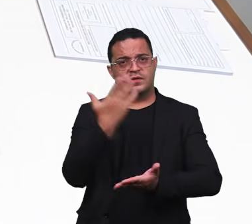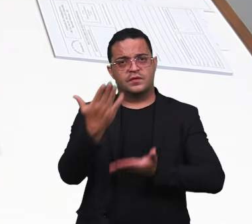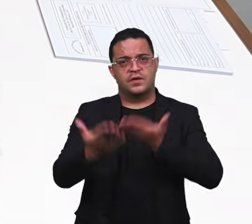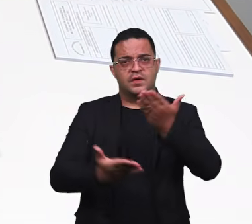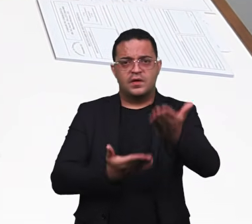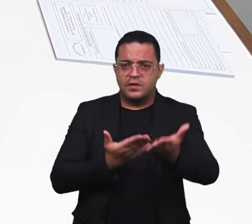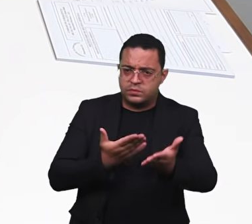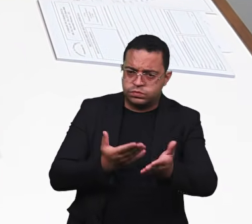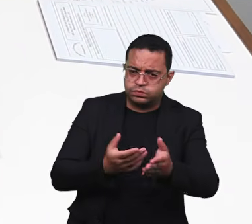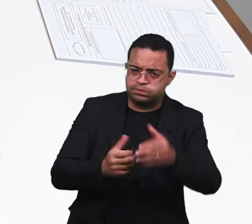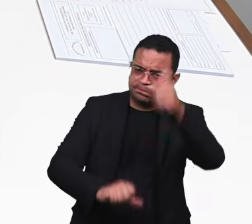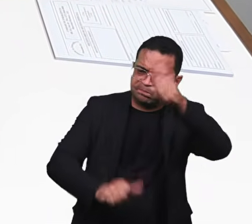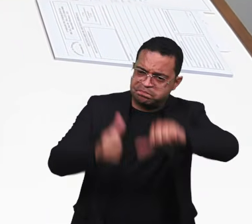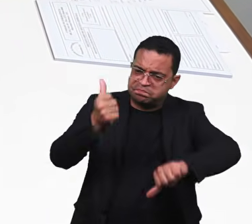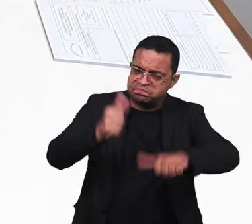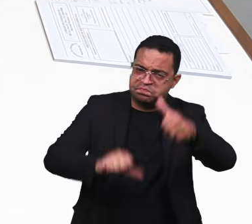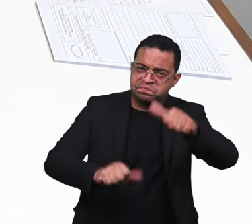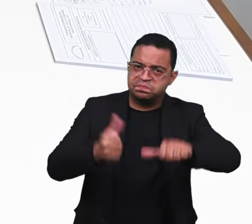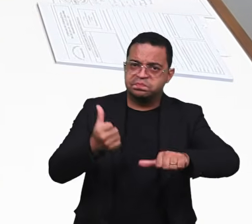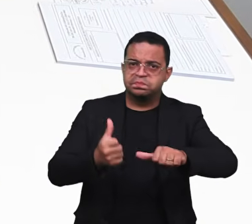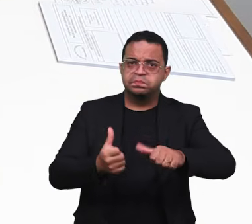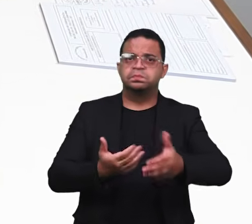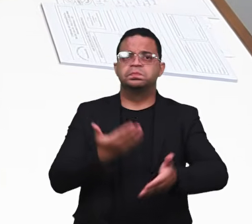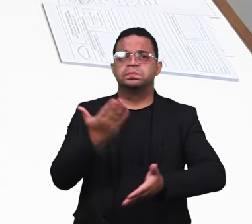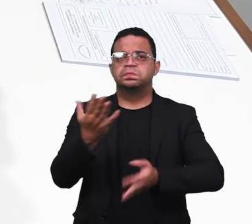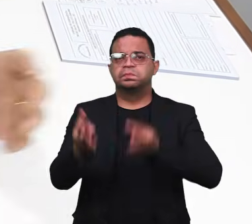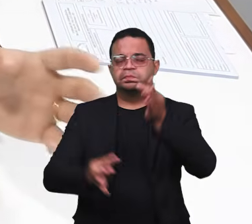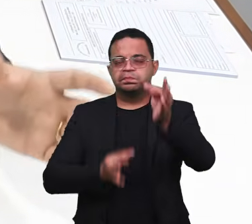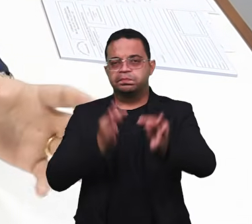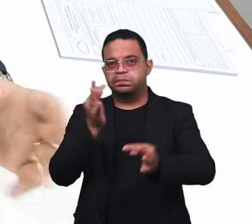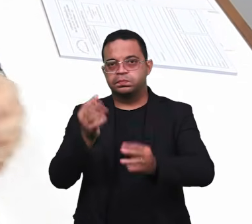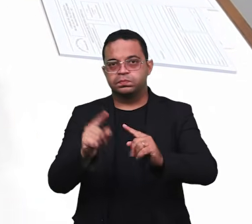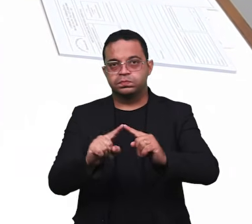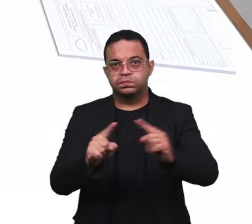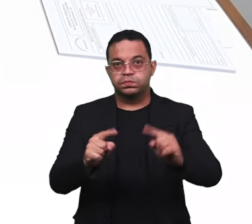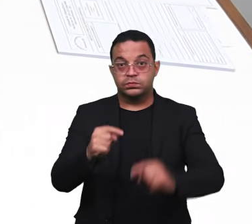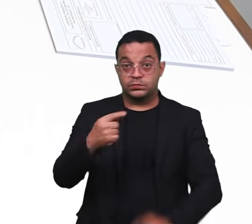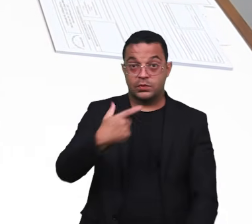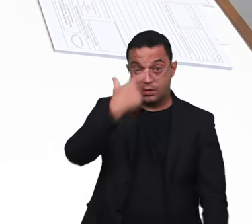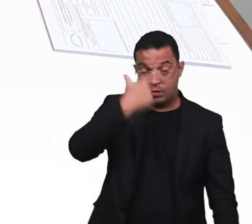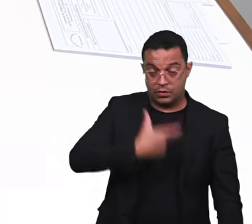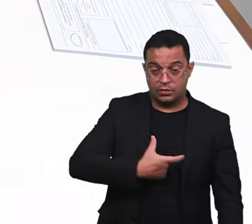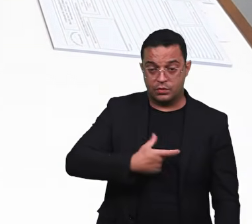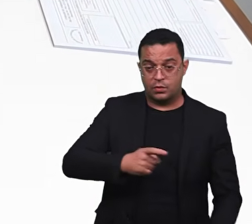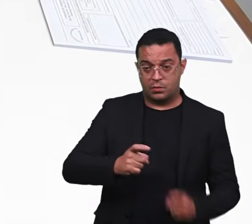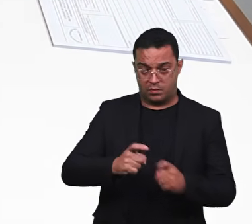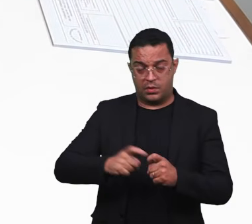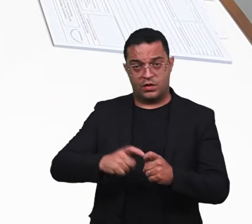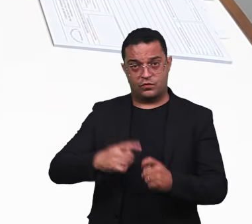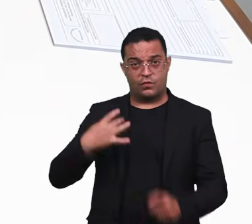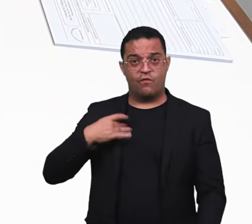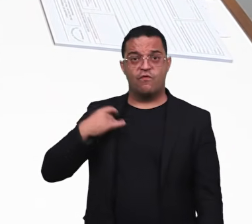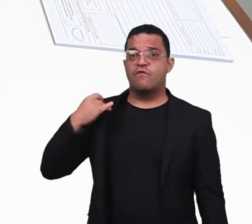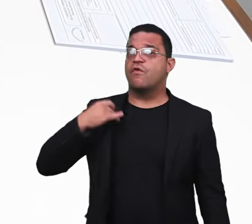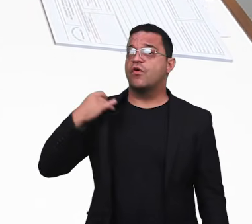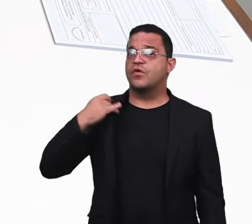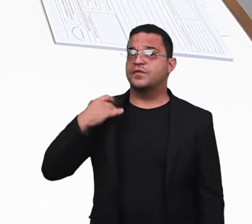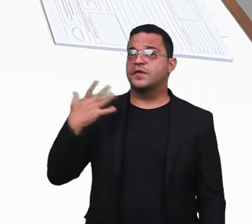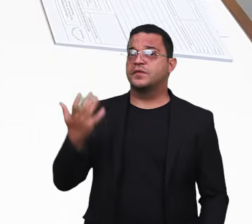ouvidos, são examinados, são tratados. Mas nós estamos aqui, somos médicos e somos todos